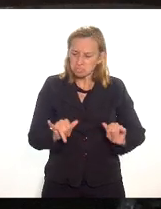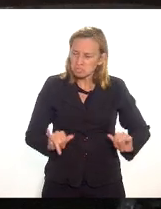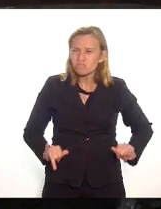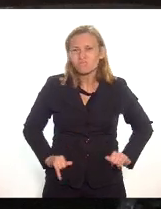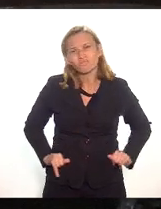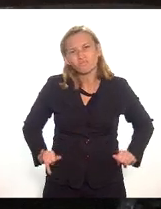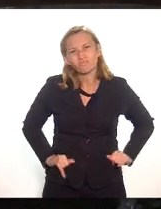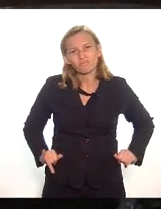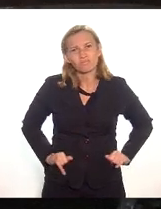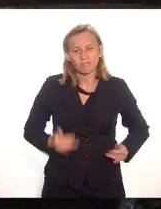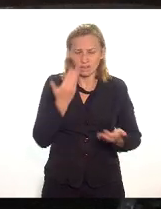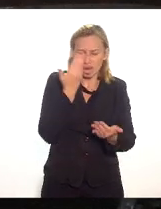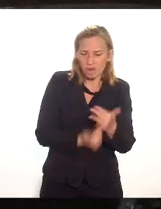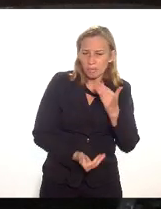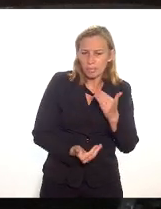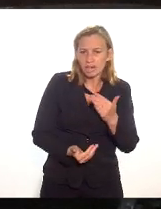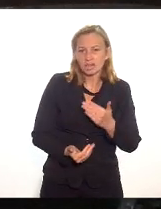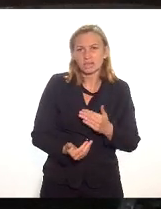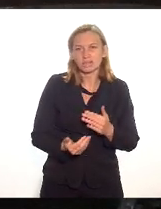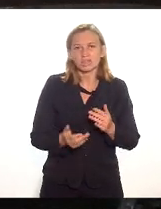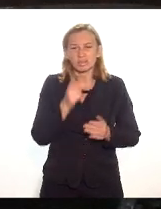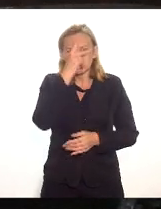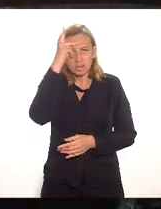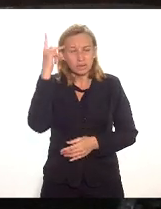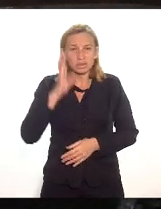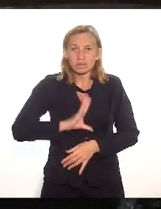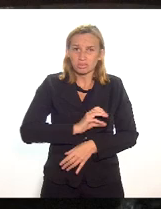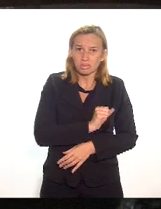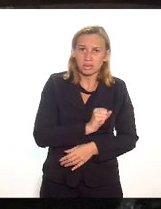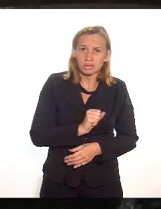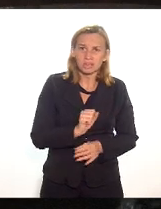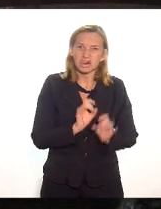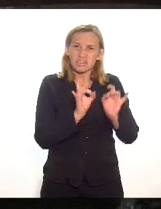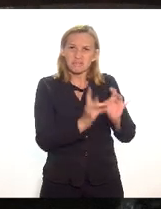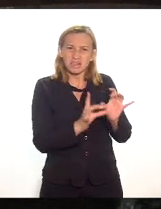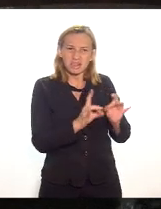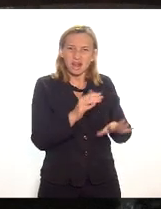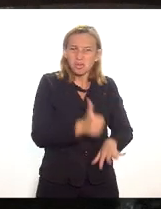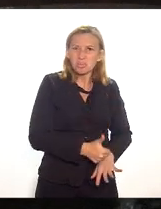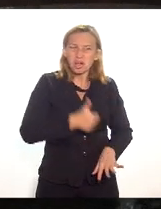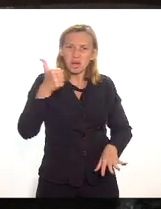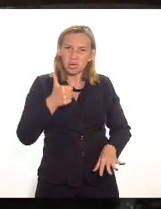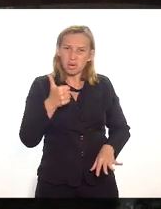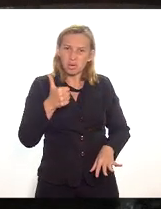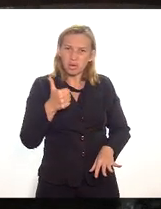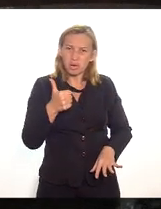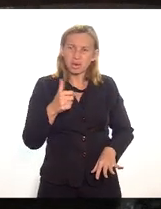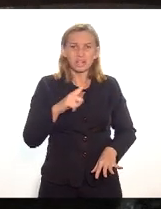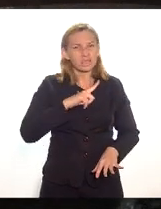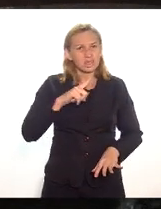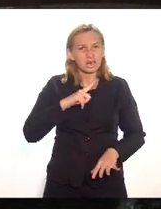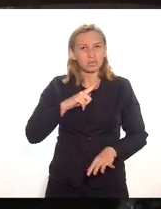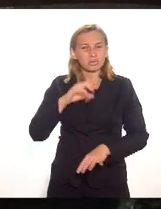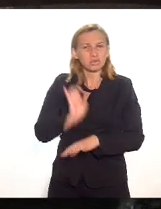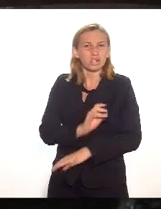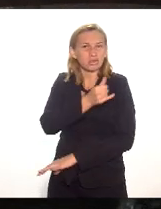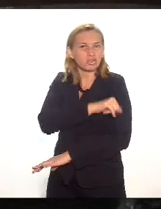sofre a perda dos entes queridos, privatizar o maior bem que o Estado do Rio de Janeiro tem.